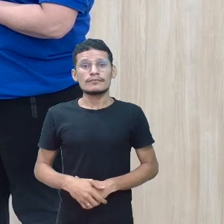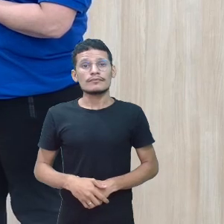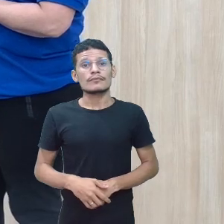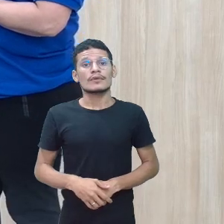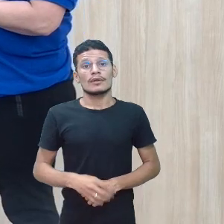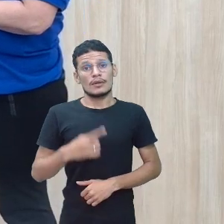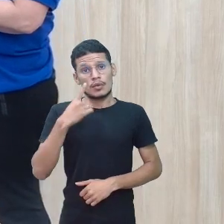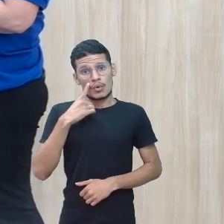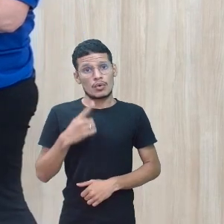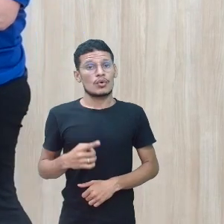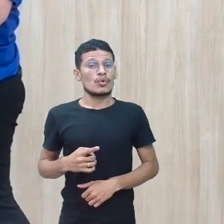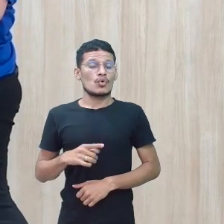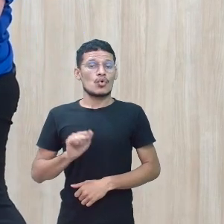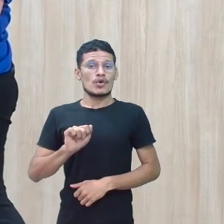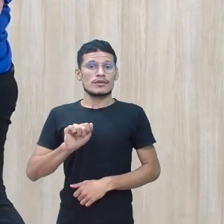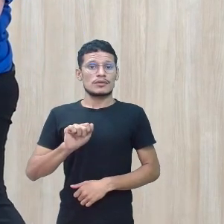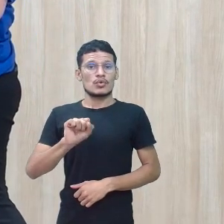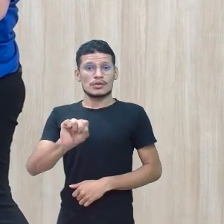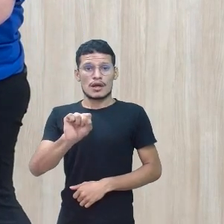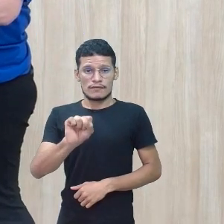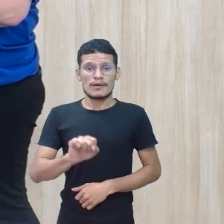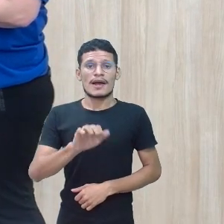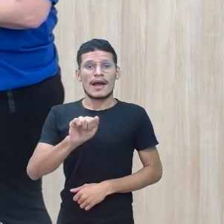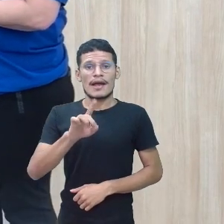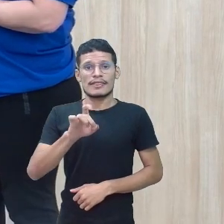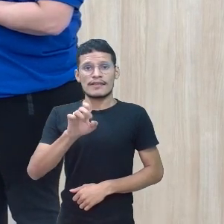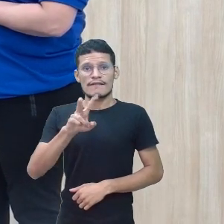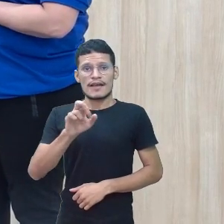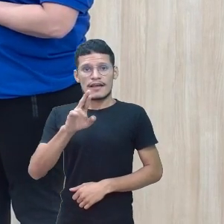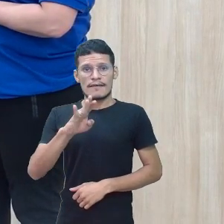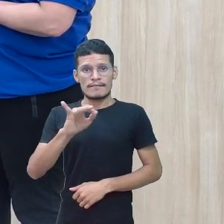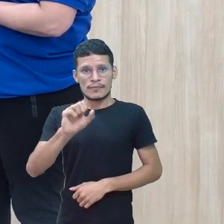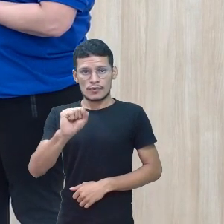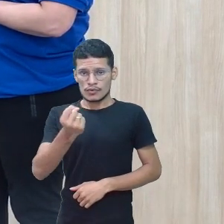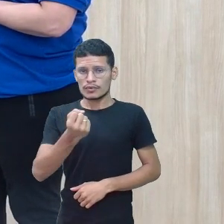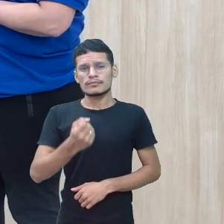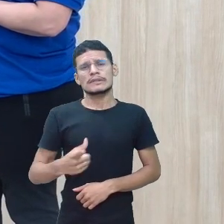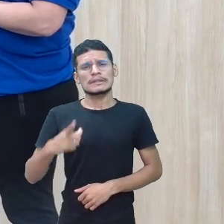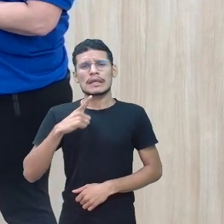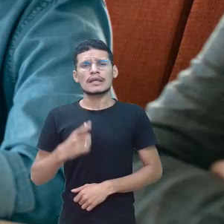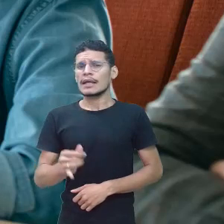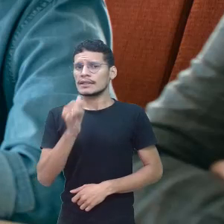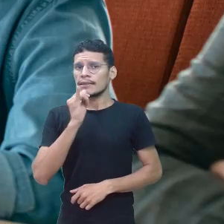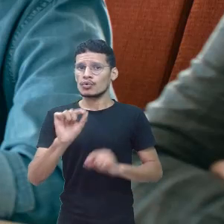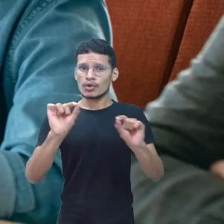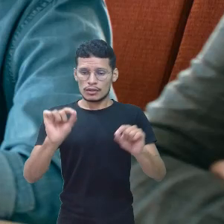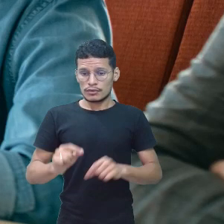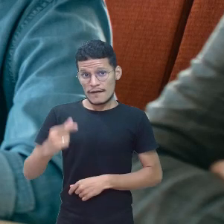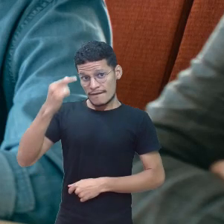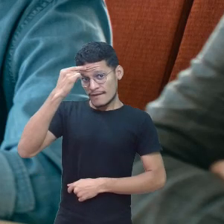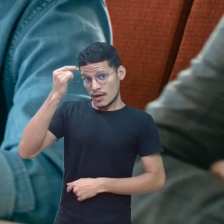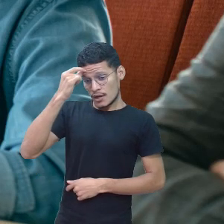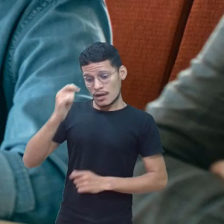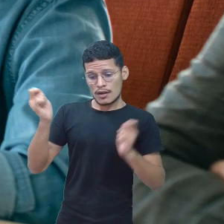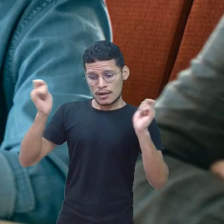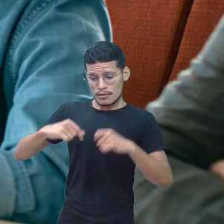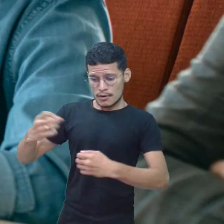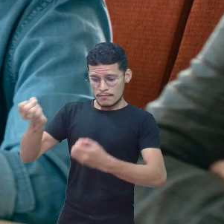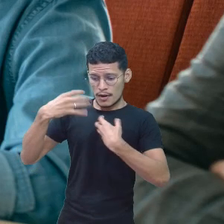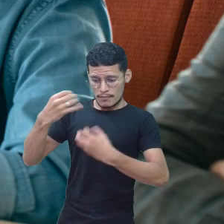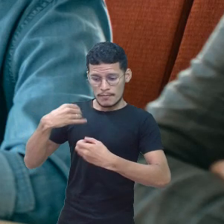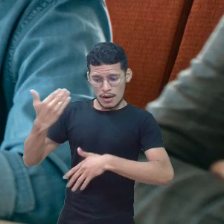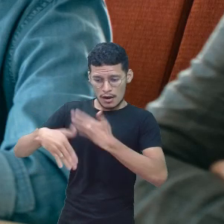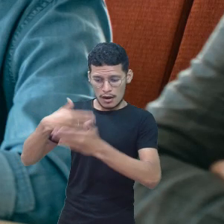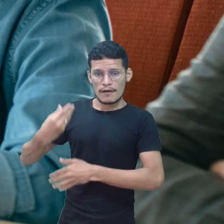Oitavo, advérbios. Nós temos aqui o exemplo, não é? A faculdade ensinou a viver. Lá se